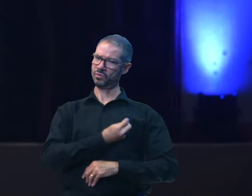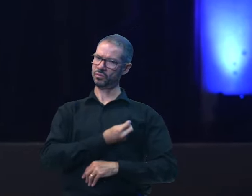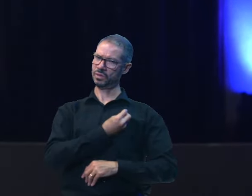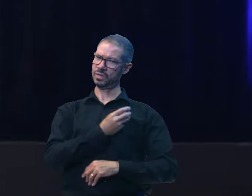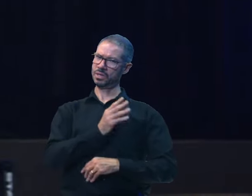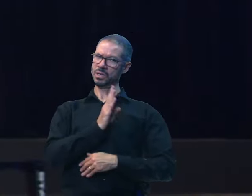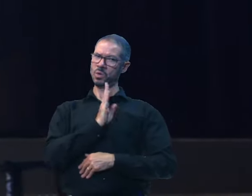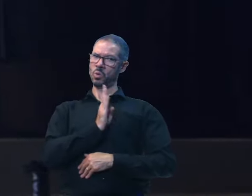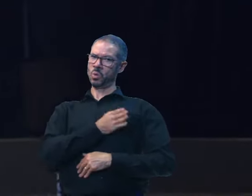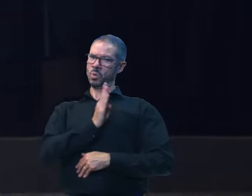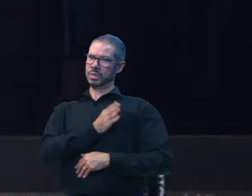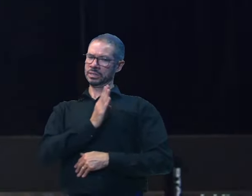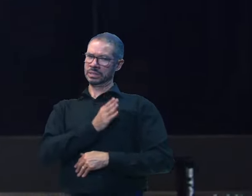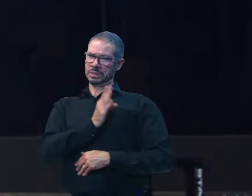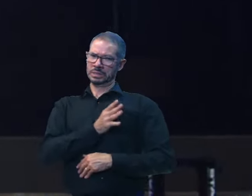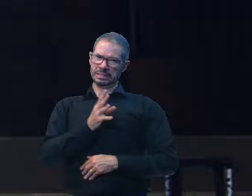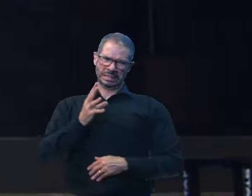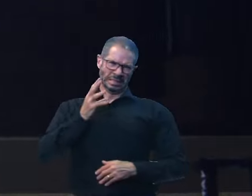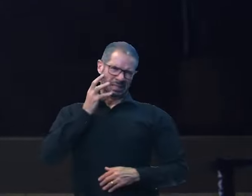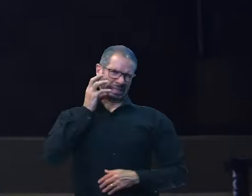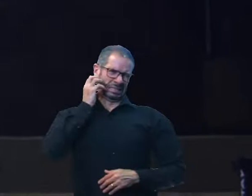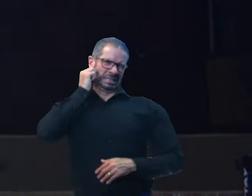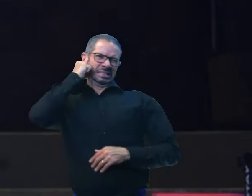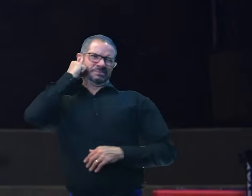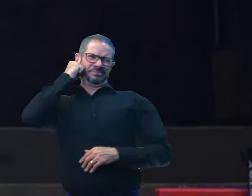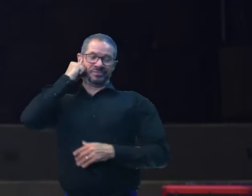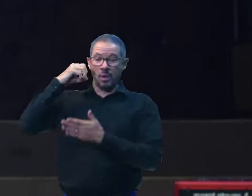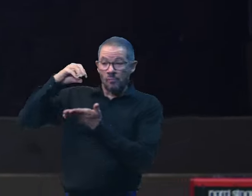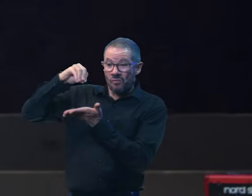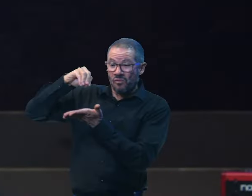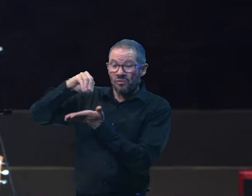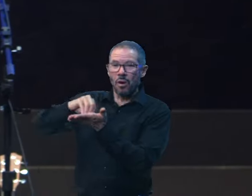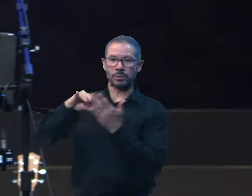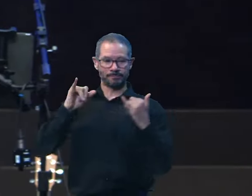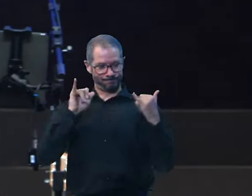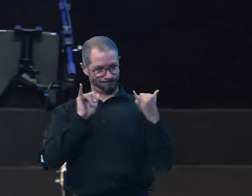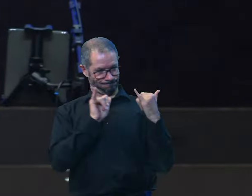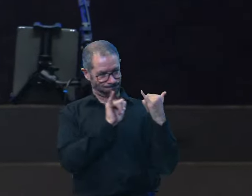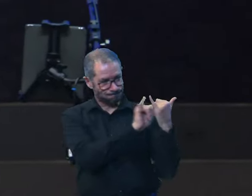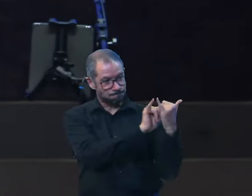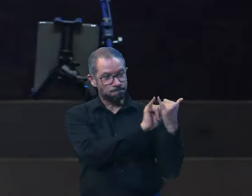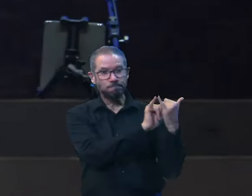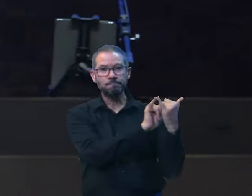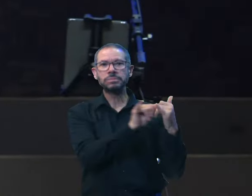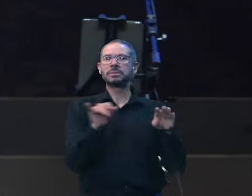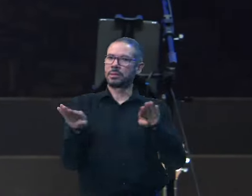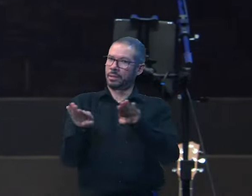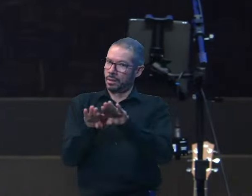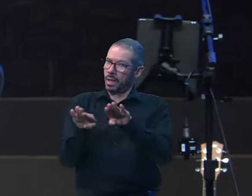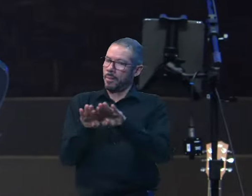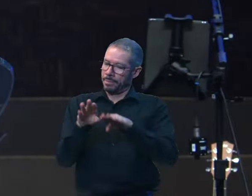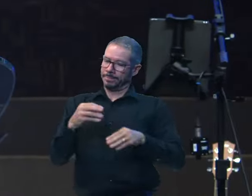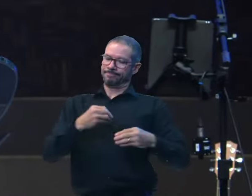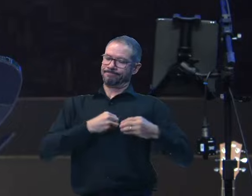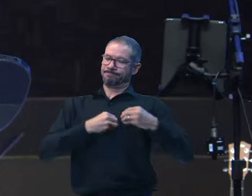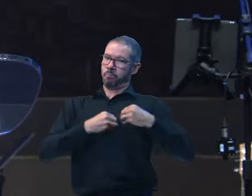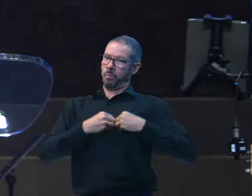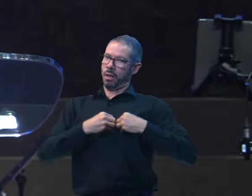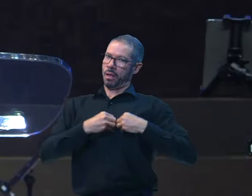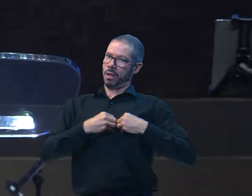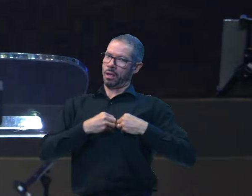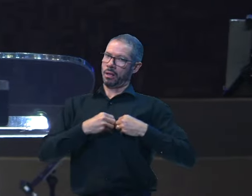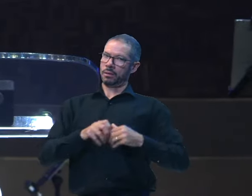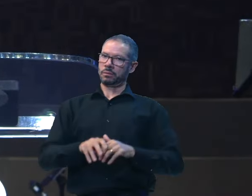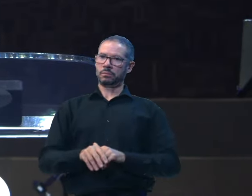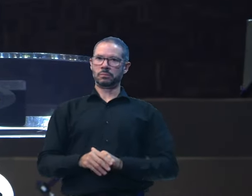o coração amargurado. É a falta de perdão. E isso também é pecado.